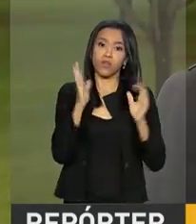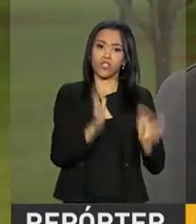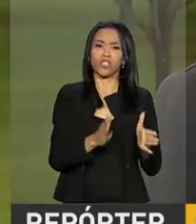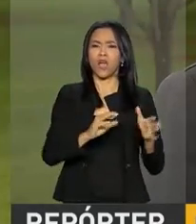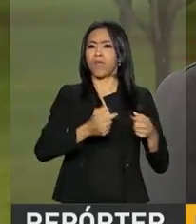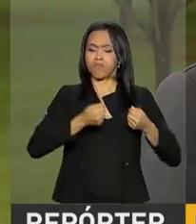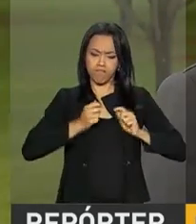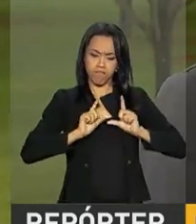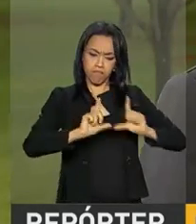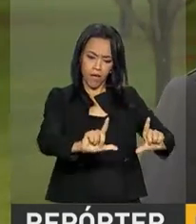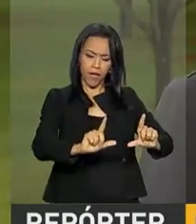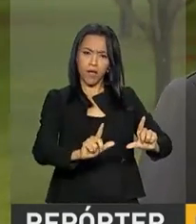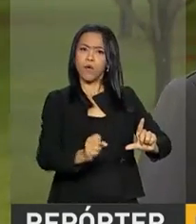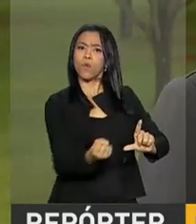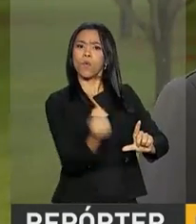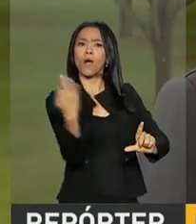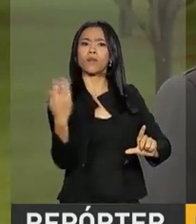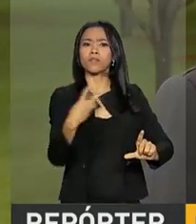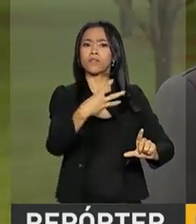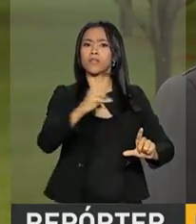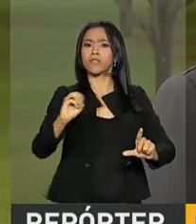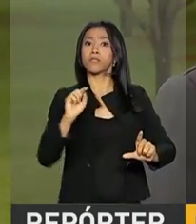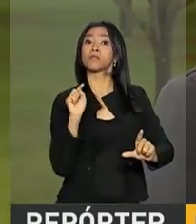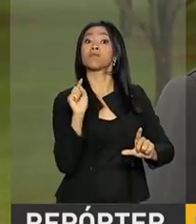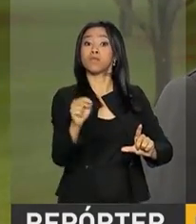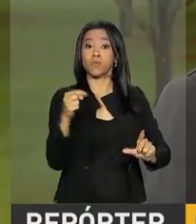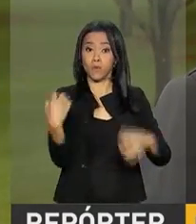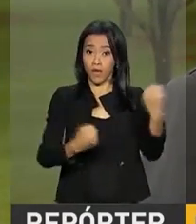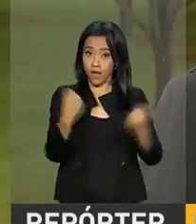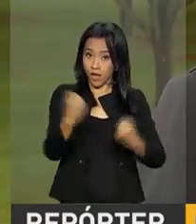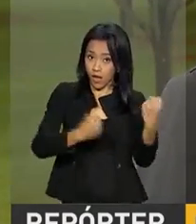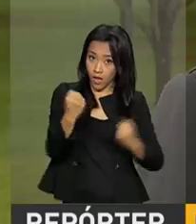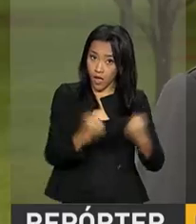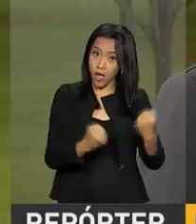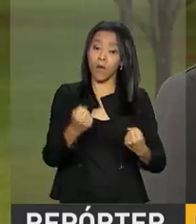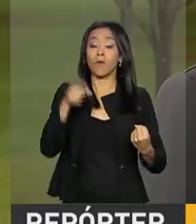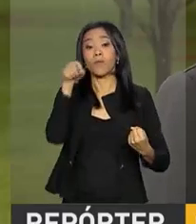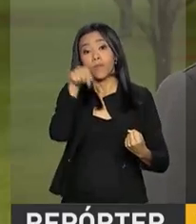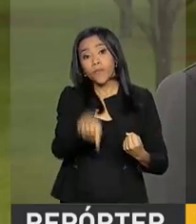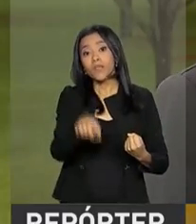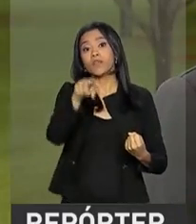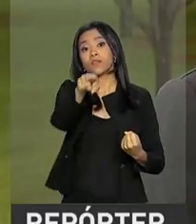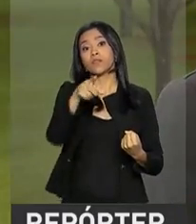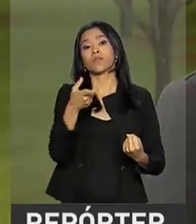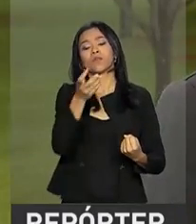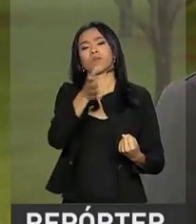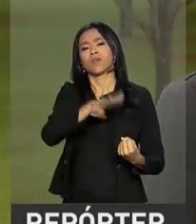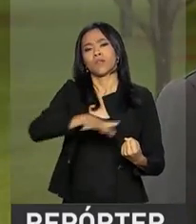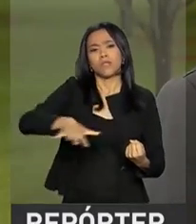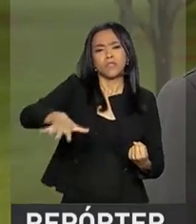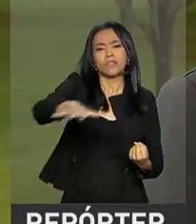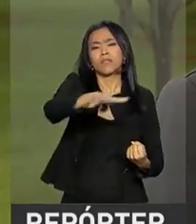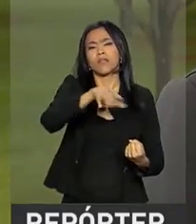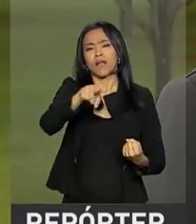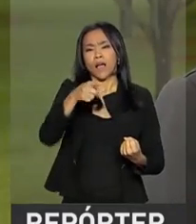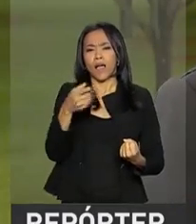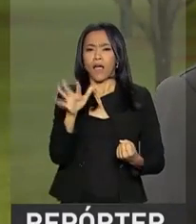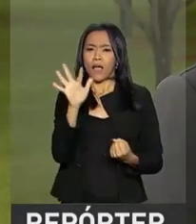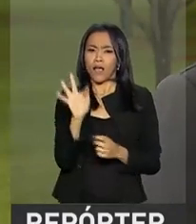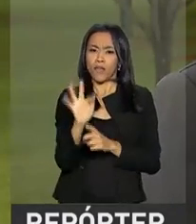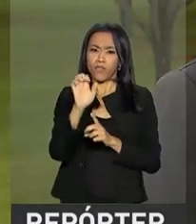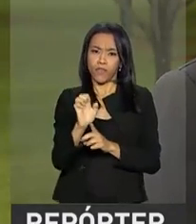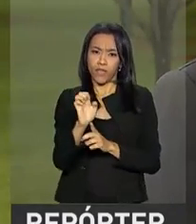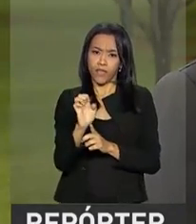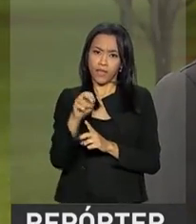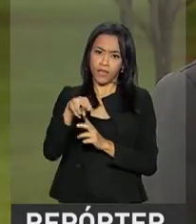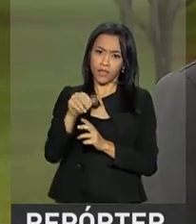no país quase 300 mil veículos. De acordo com a Federação Nacional da Distribuição de Veículos Automotores, a FENABRAVE,